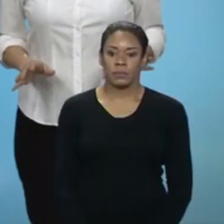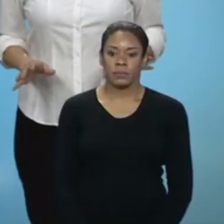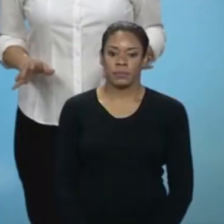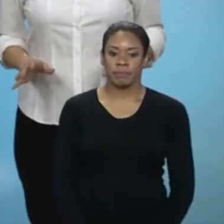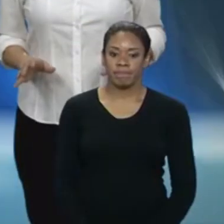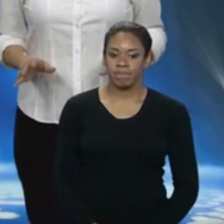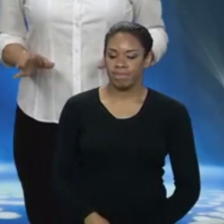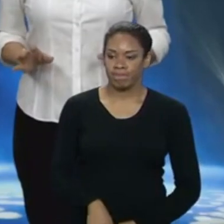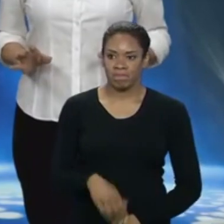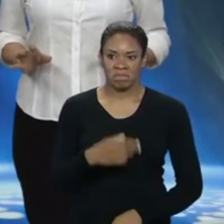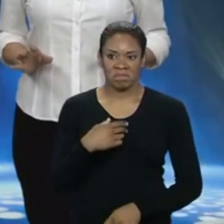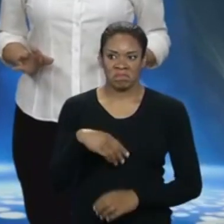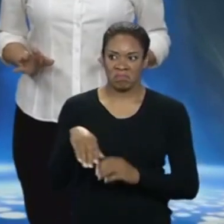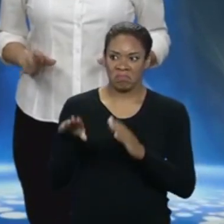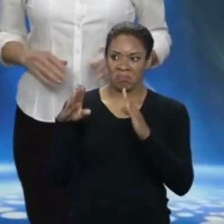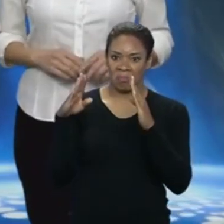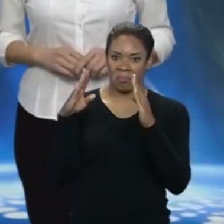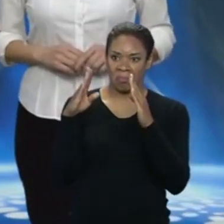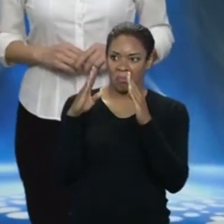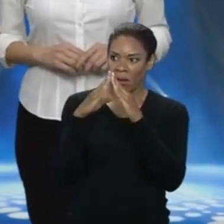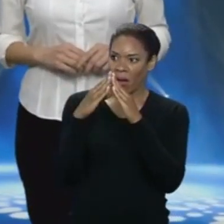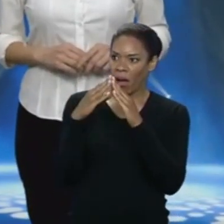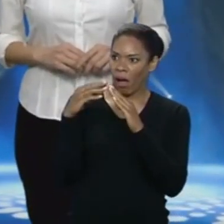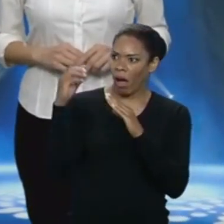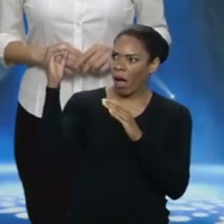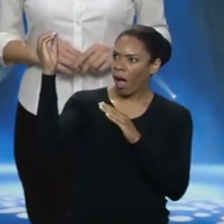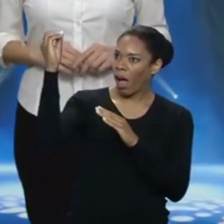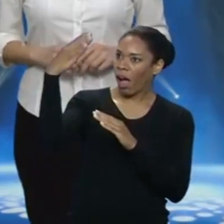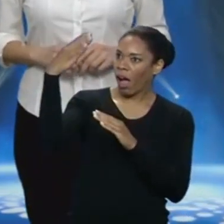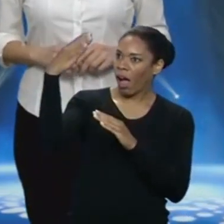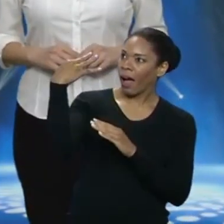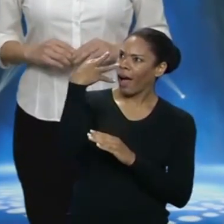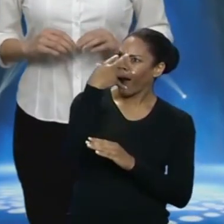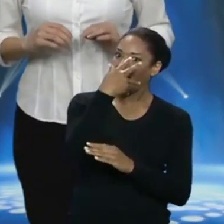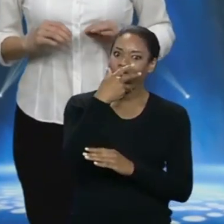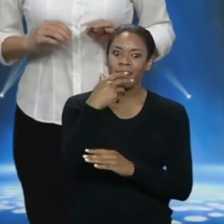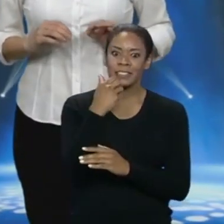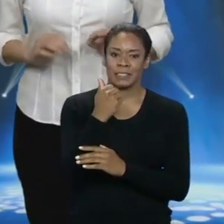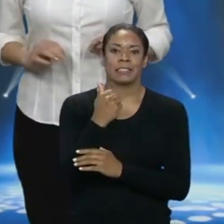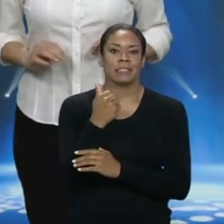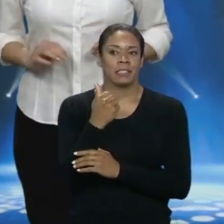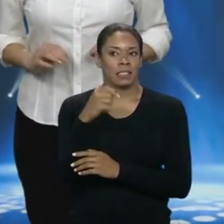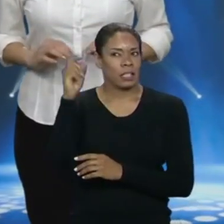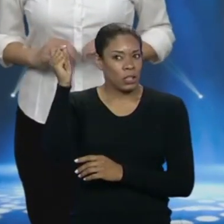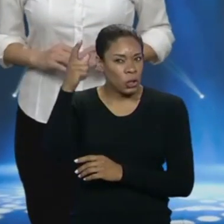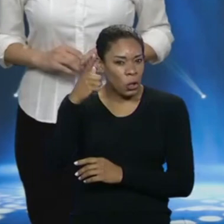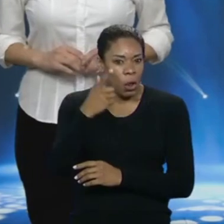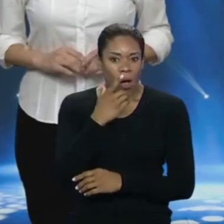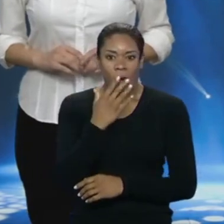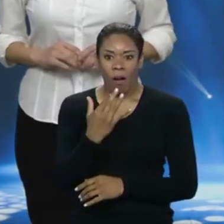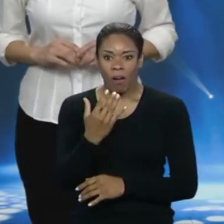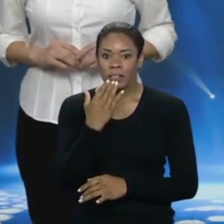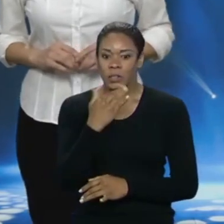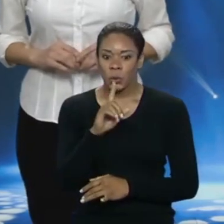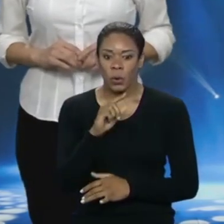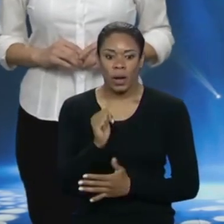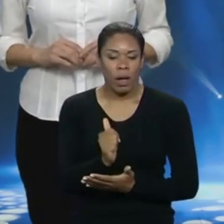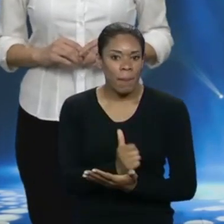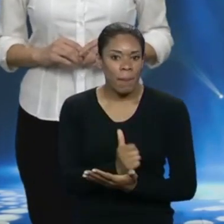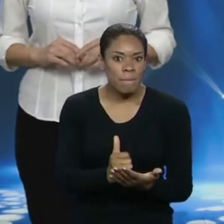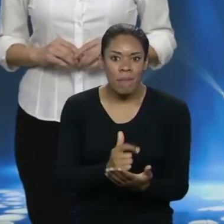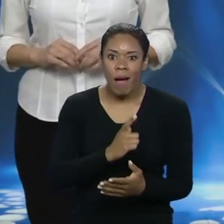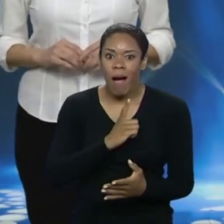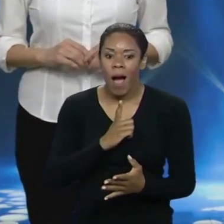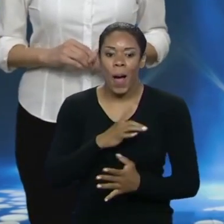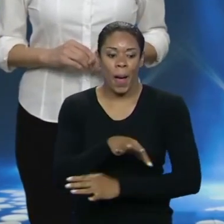não admire um ambiente bem iluminado. Luz e cor são uns dos elementos centrais para a composição de um belo